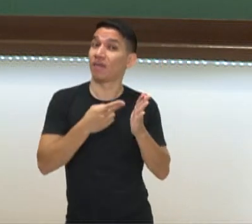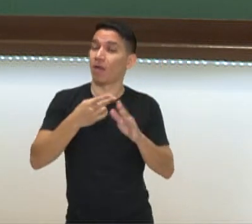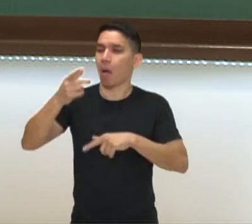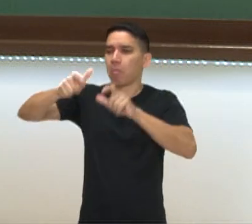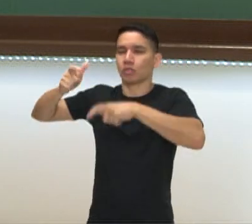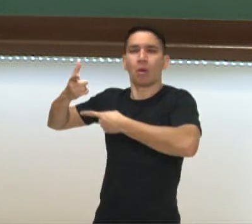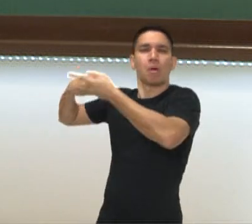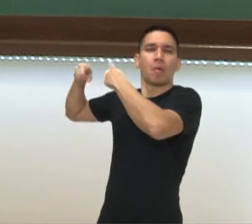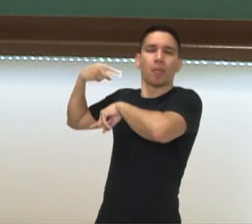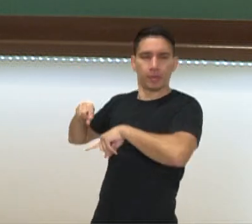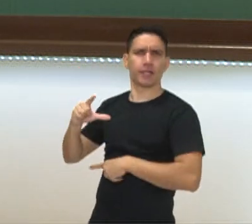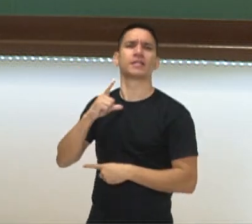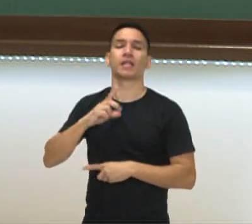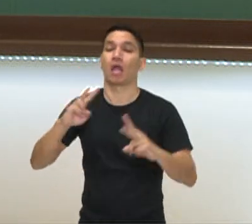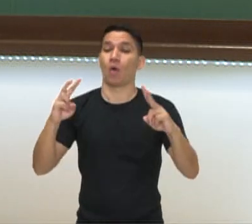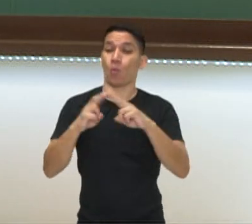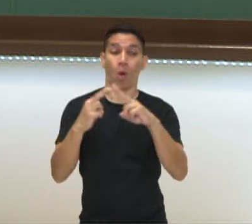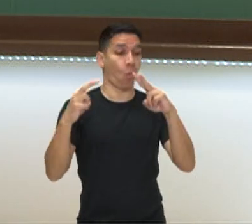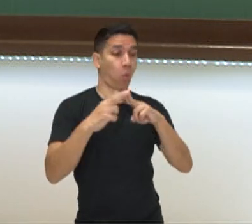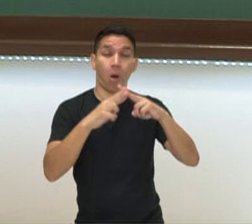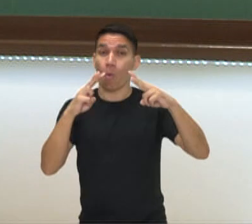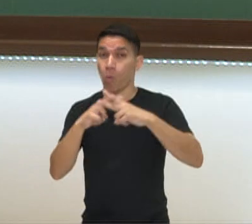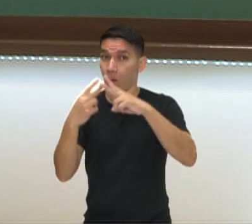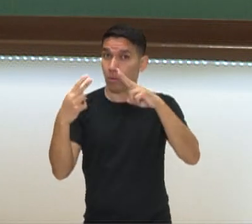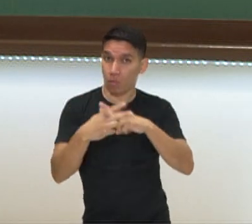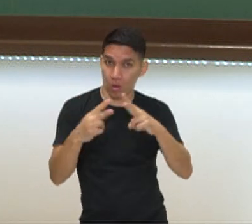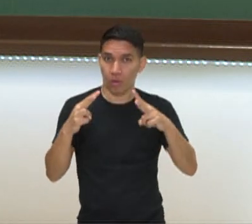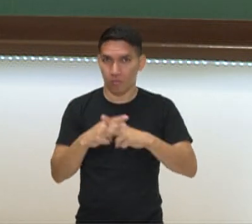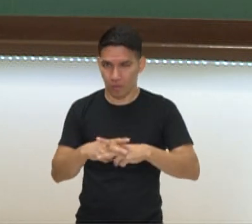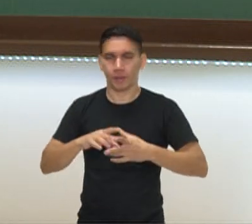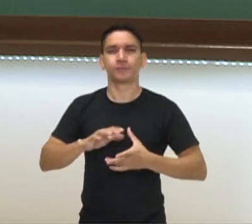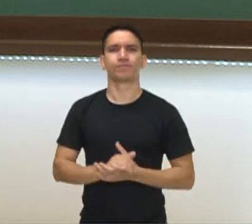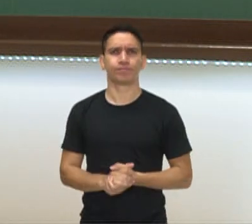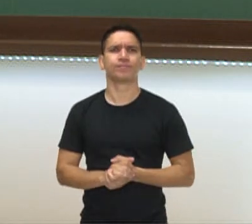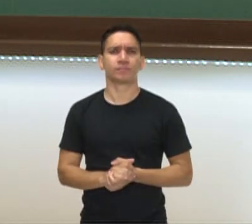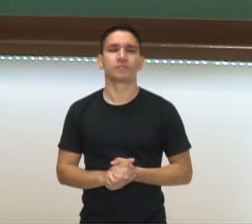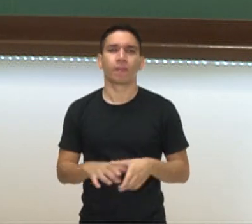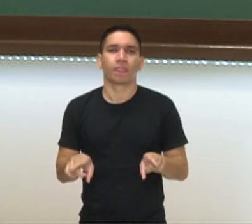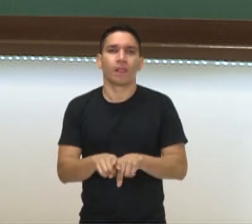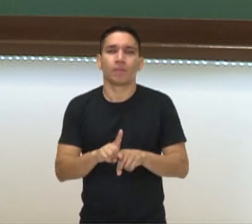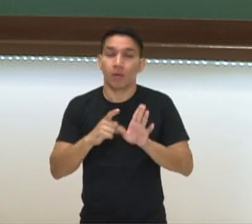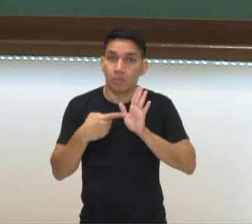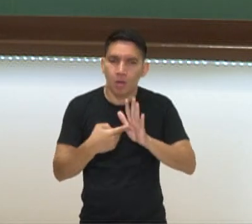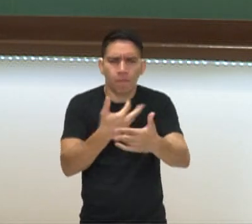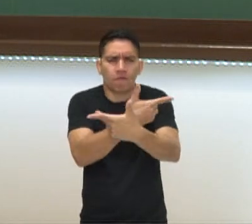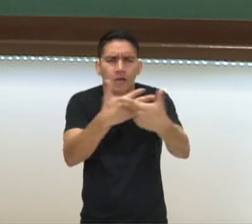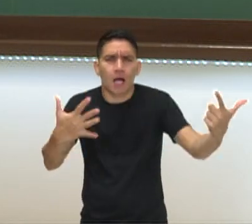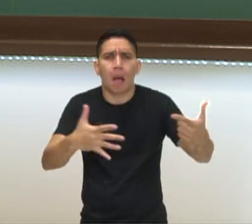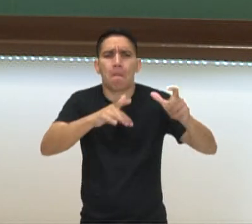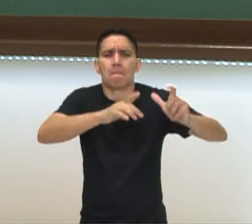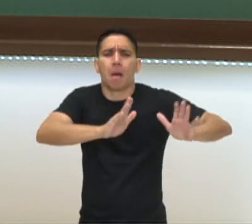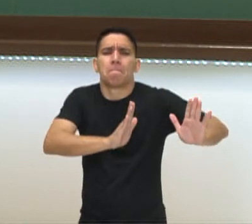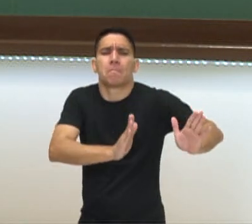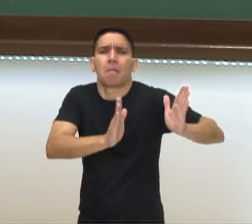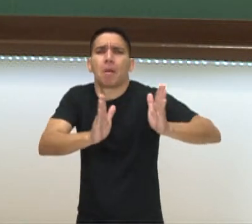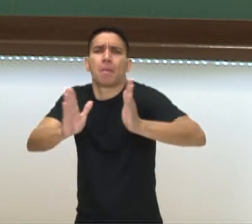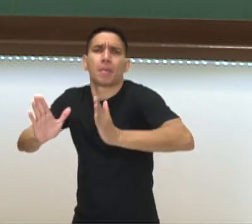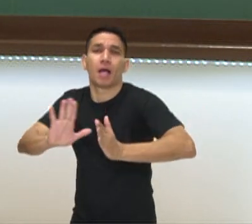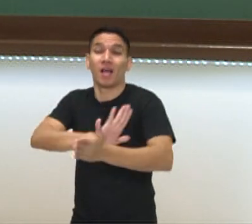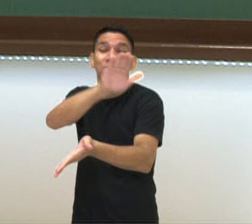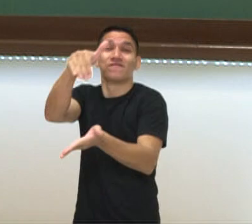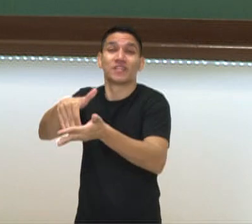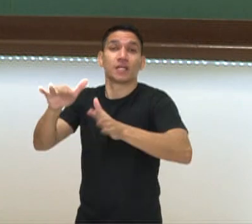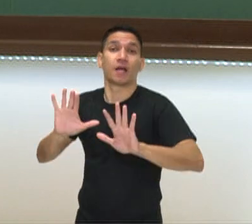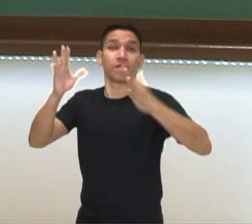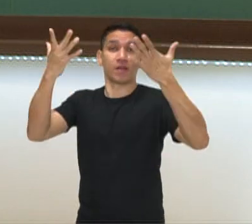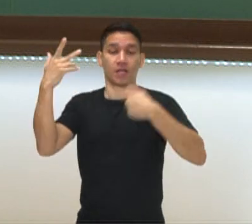festival, tem a luta, o Uca-Uca, quer dizer, tem uma série de rituais e no final desse